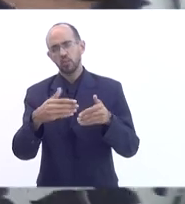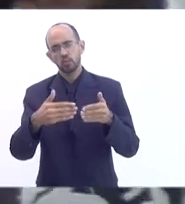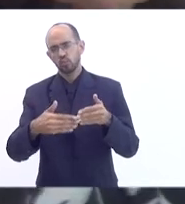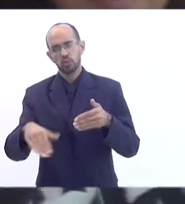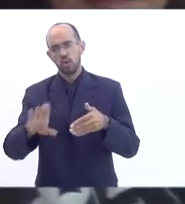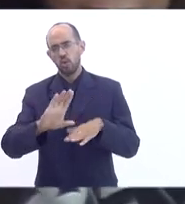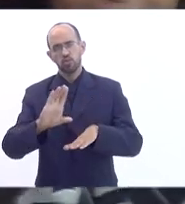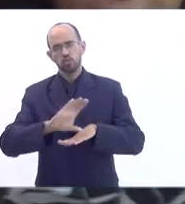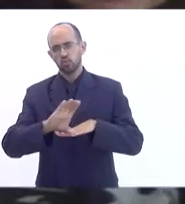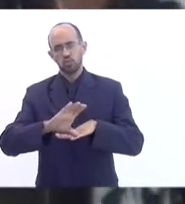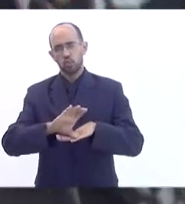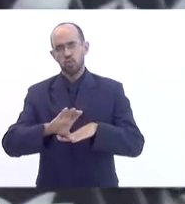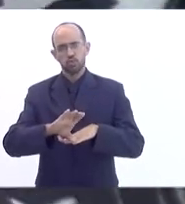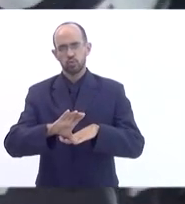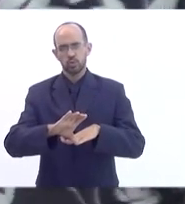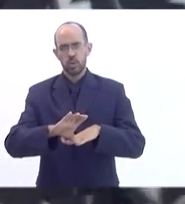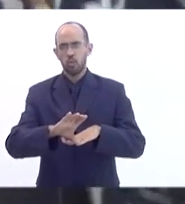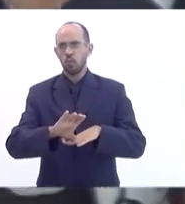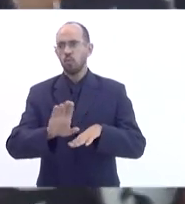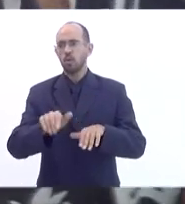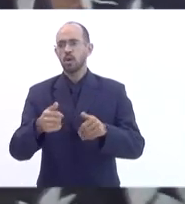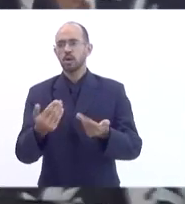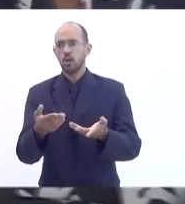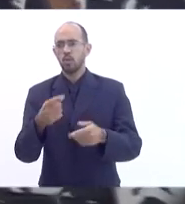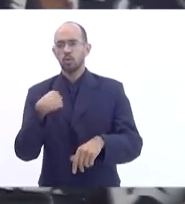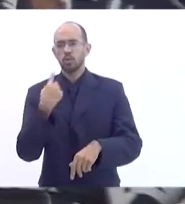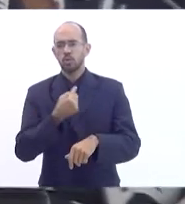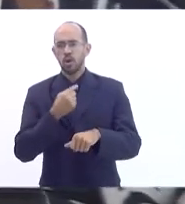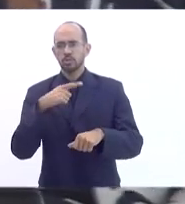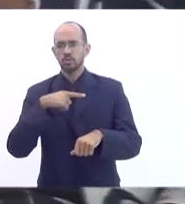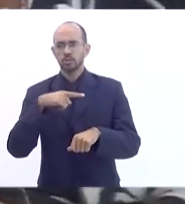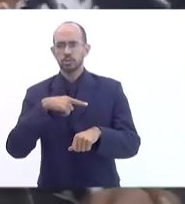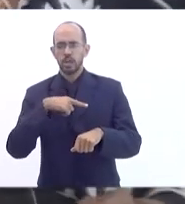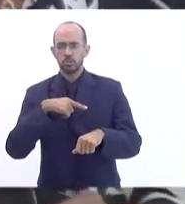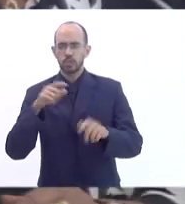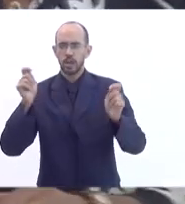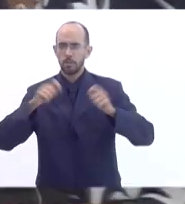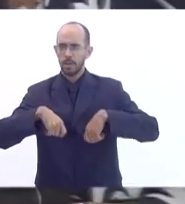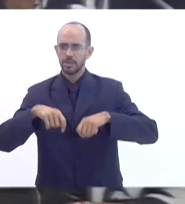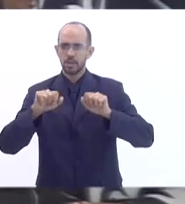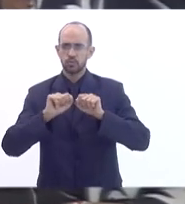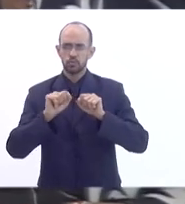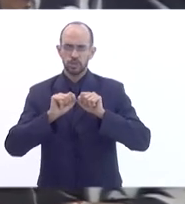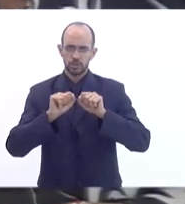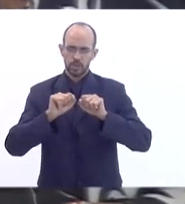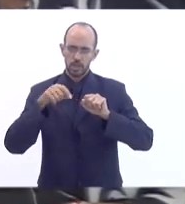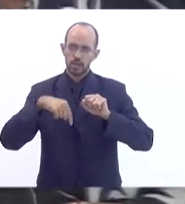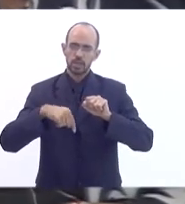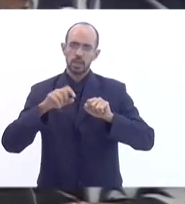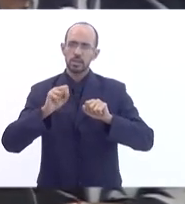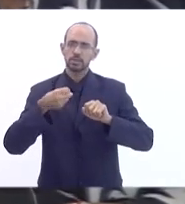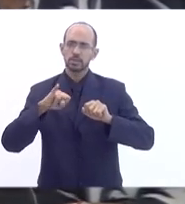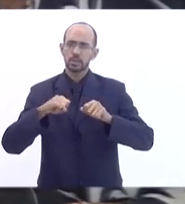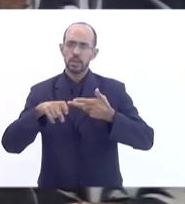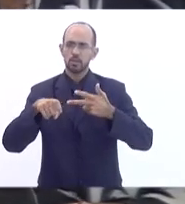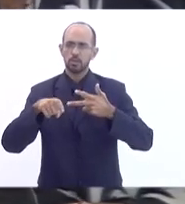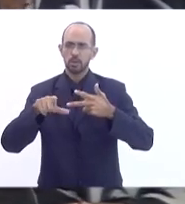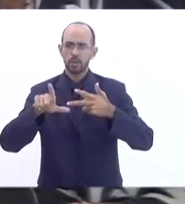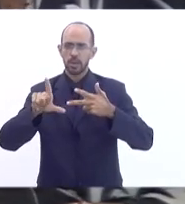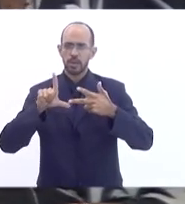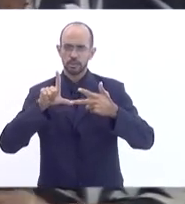inconstitucional o que nós temos prerrogativa de fazer aqui é uma vez que o poder legislativo